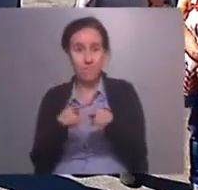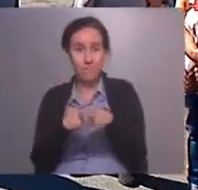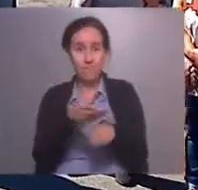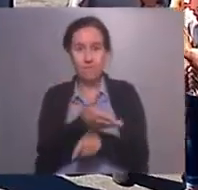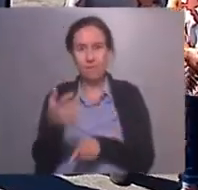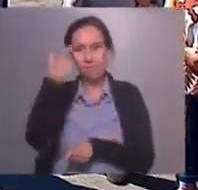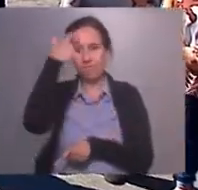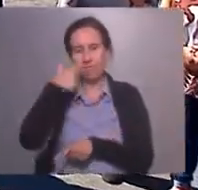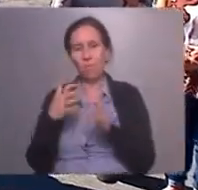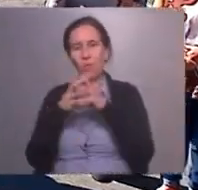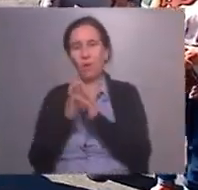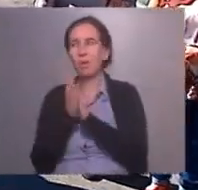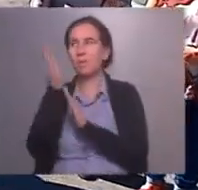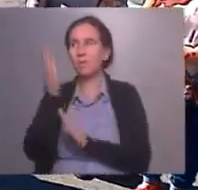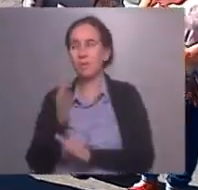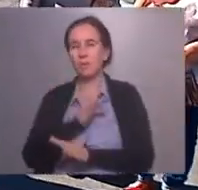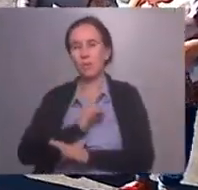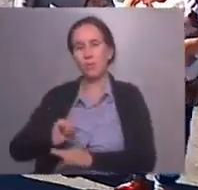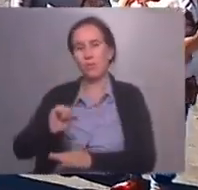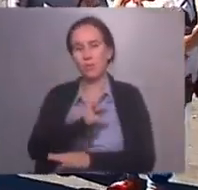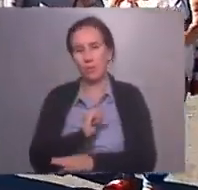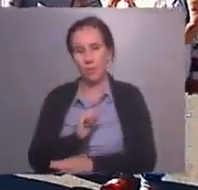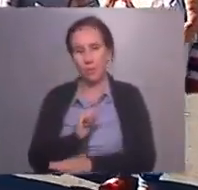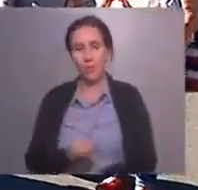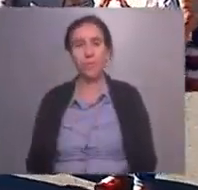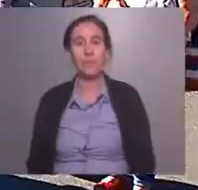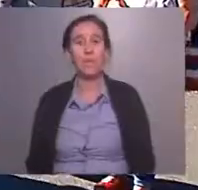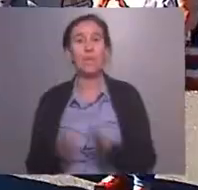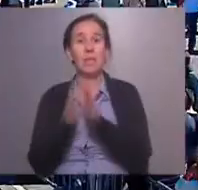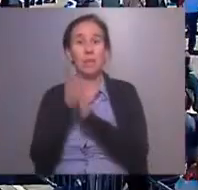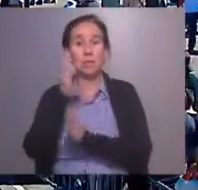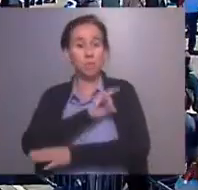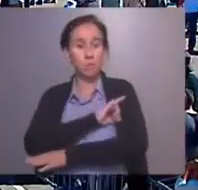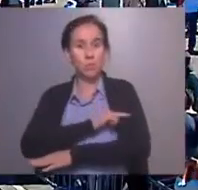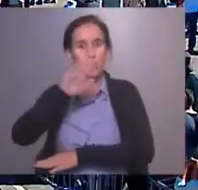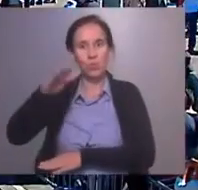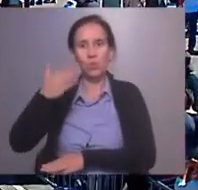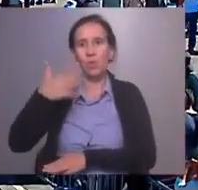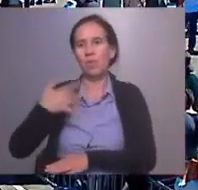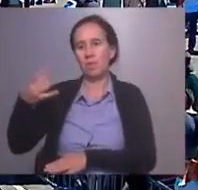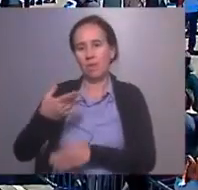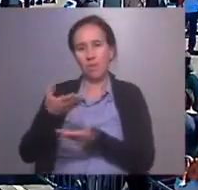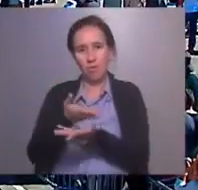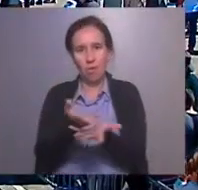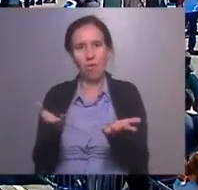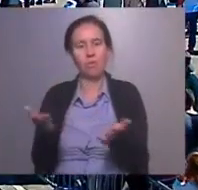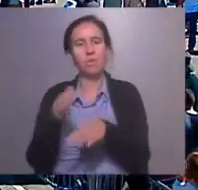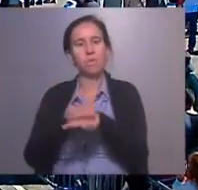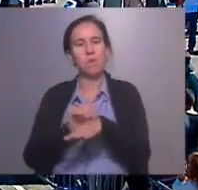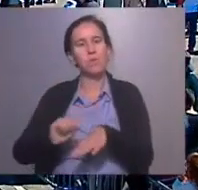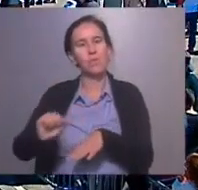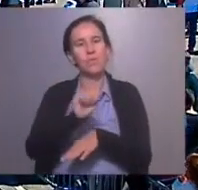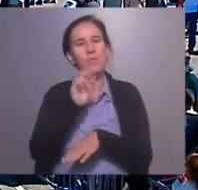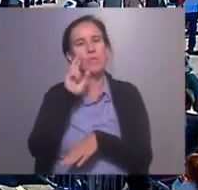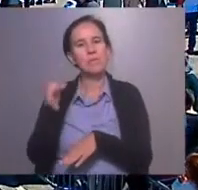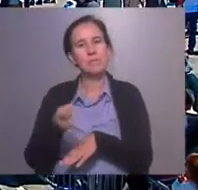que rogueis por mim a Deus nosso Senhor. Deus Todo-Poderoso, tenha compaixão de nós, perdoe os